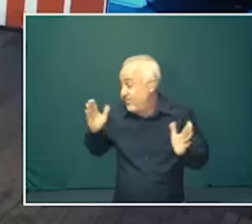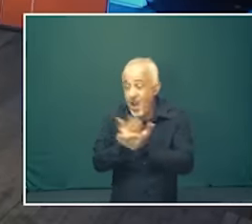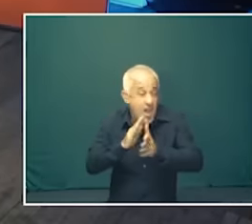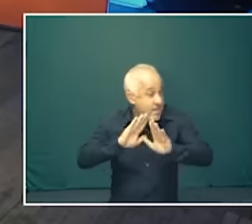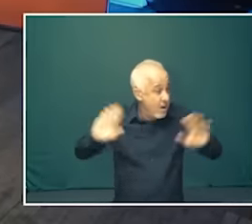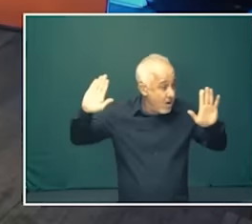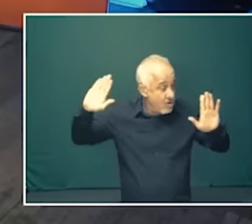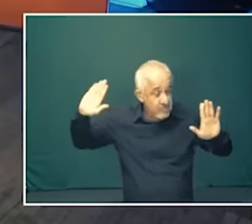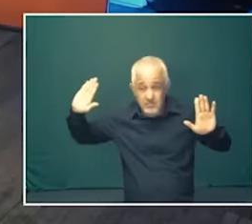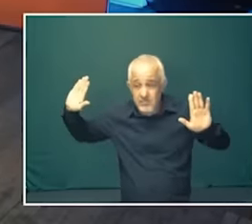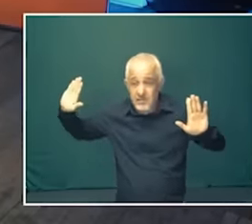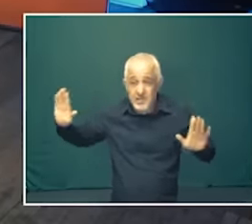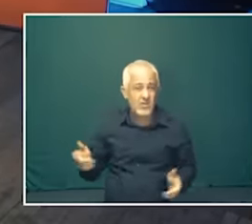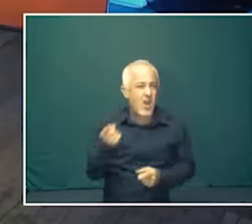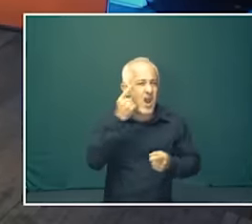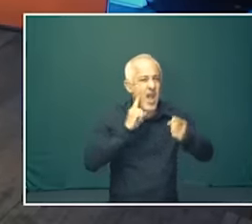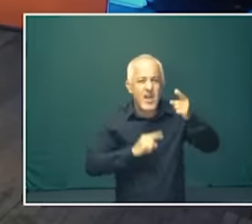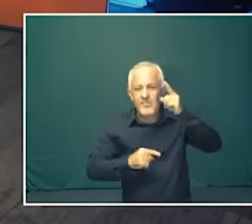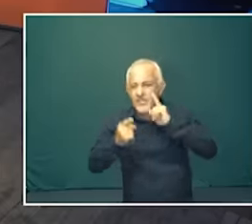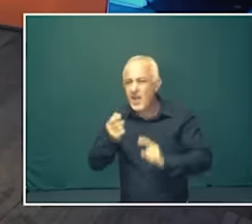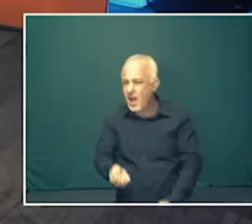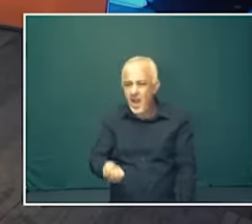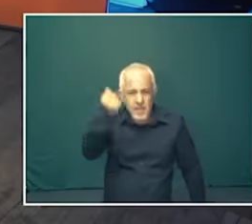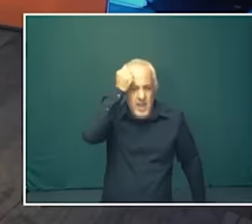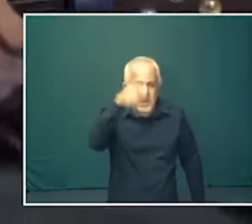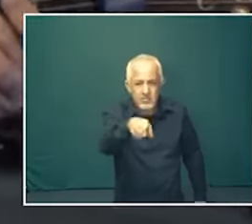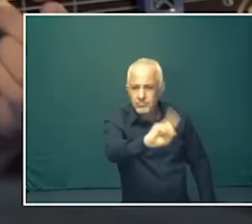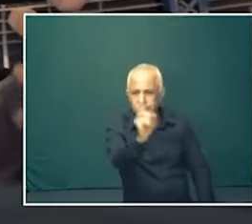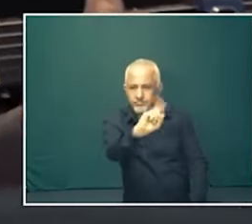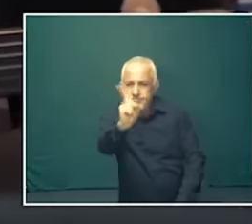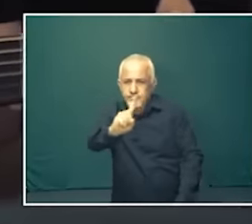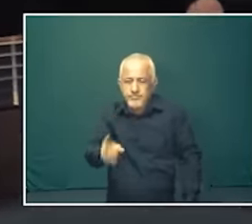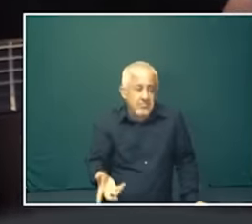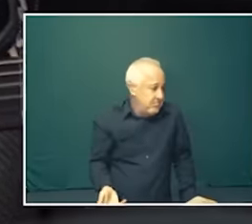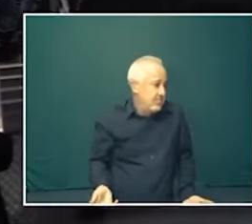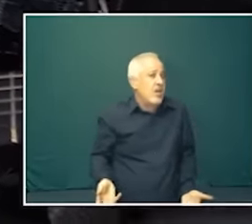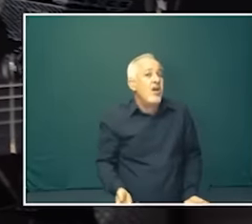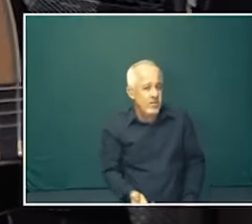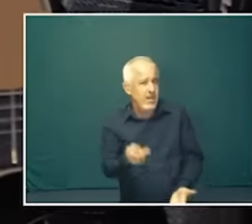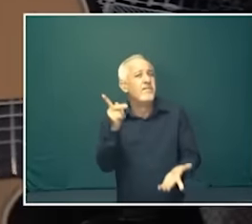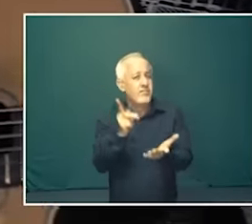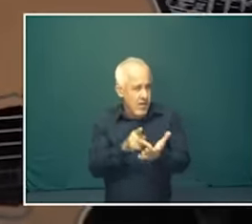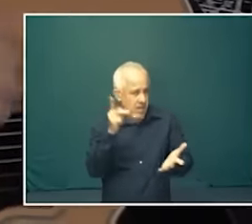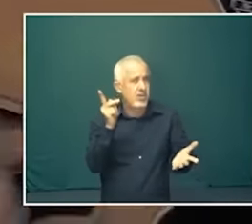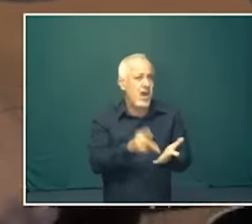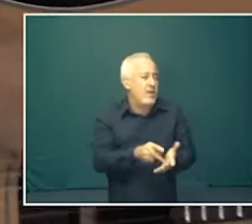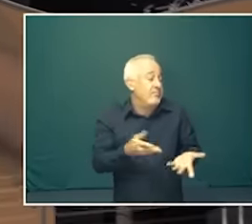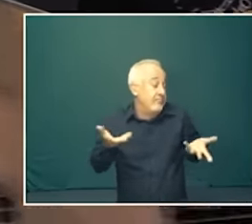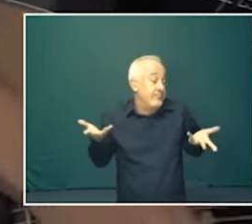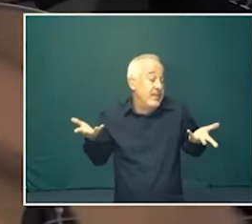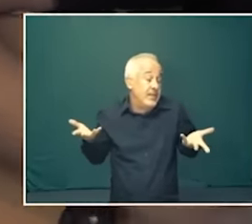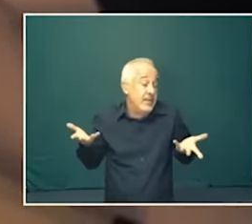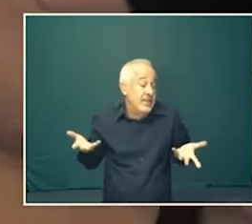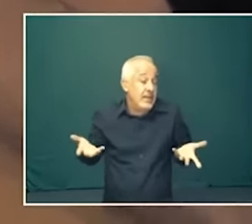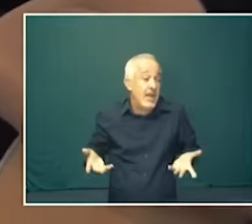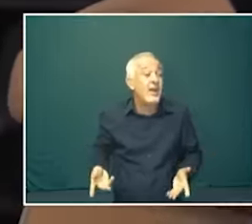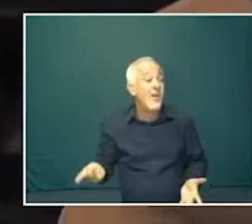aí acabou. Não vale chorar, nem se arrepender. Foi tudo sincero enquanto durou. O que